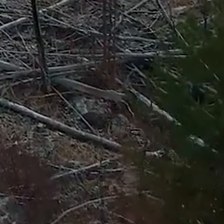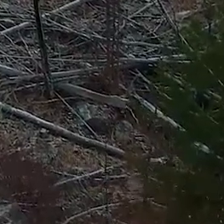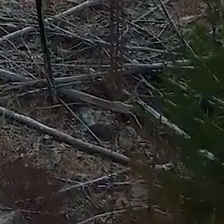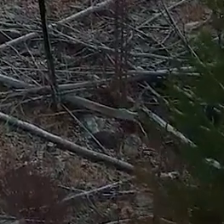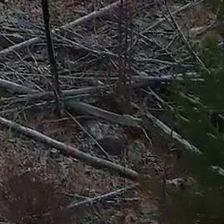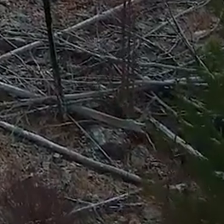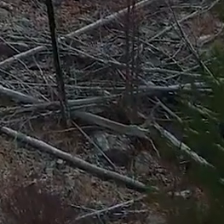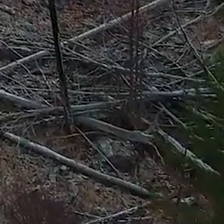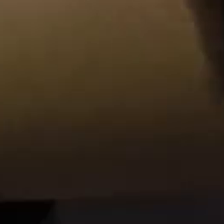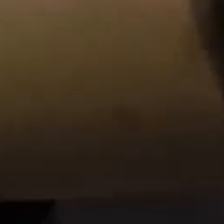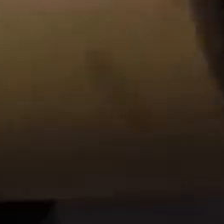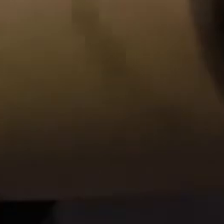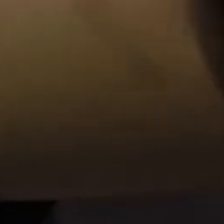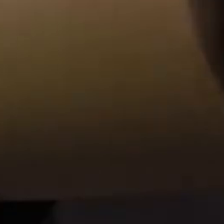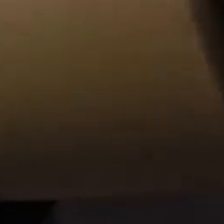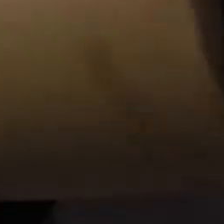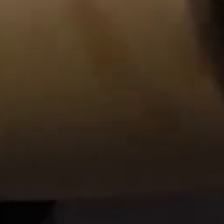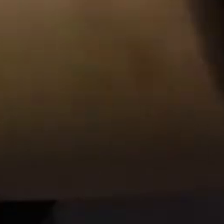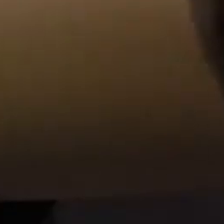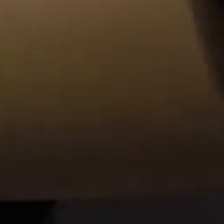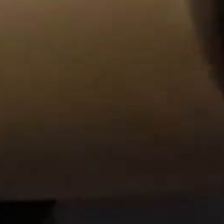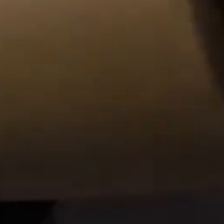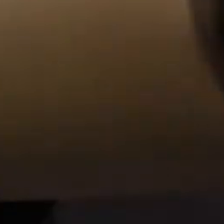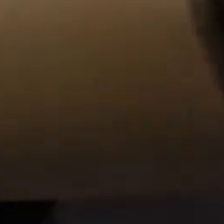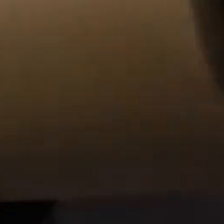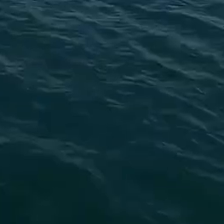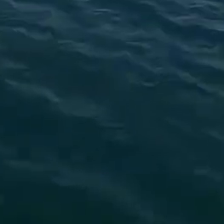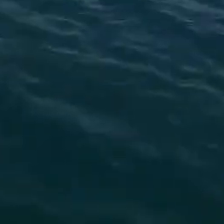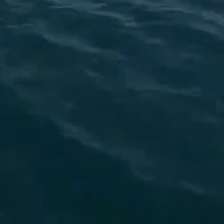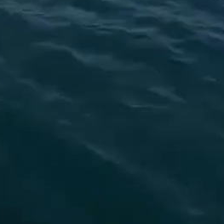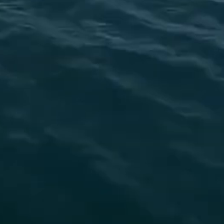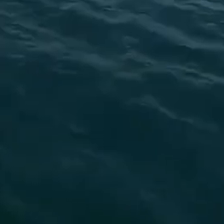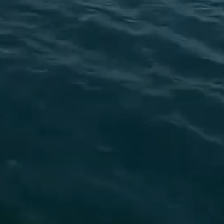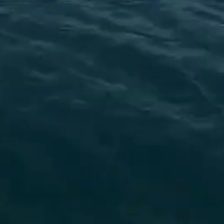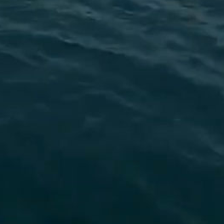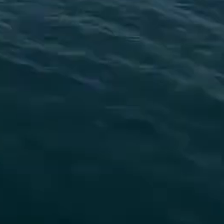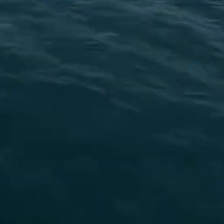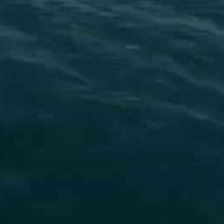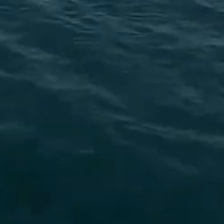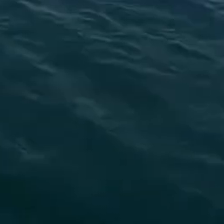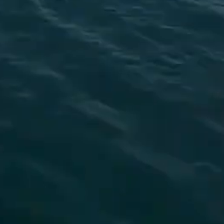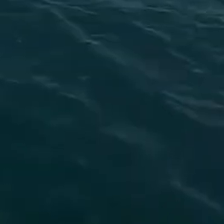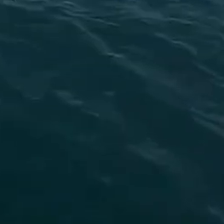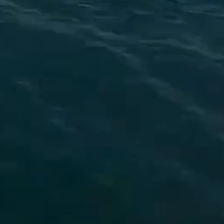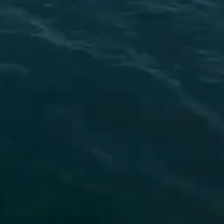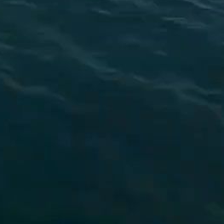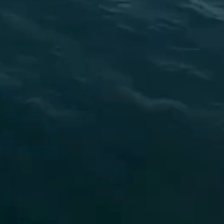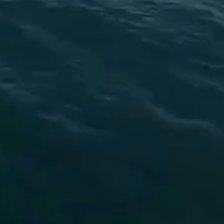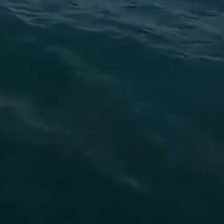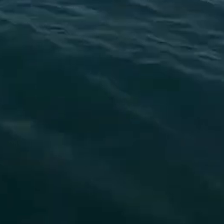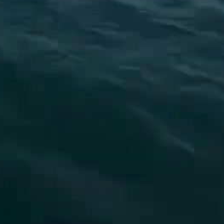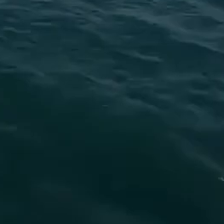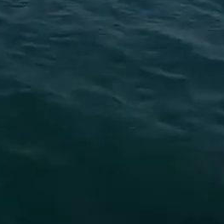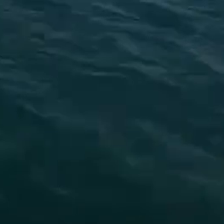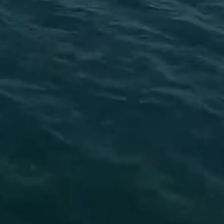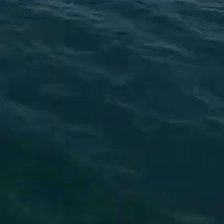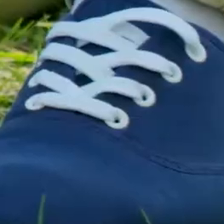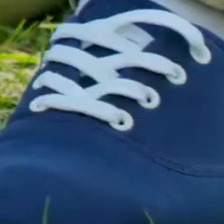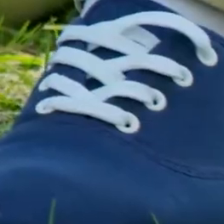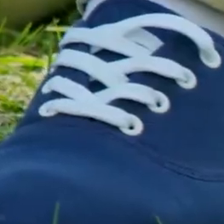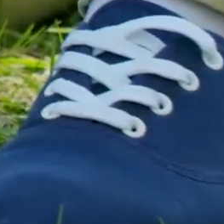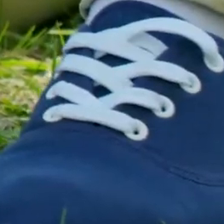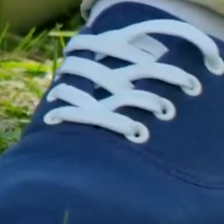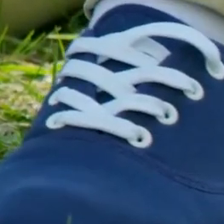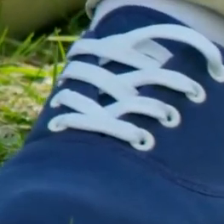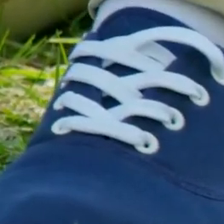recursos naturais para suprir necessidades muitas vezes supérfluas. Portanto, acima de ações de prevenção,